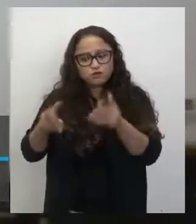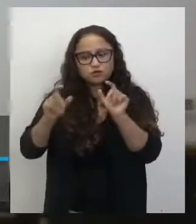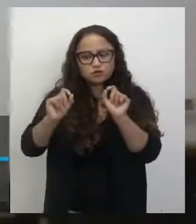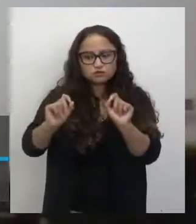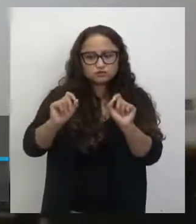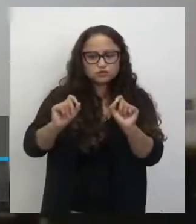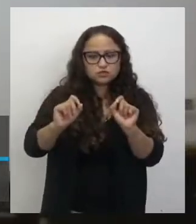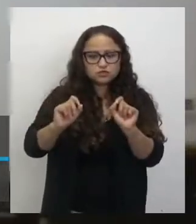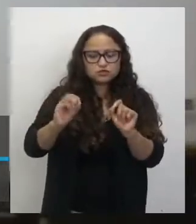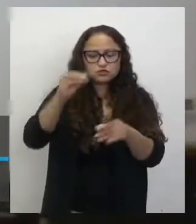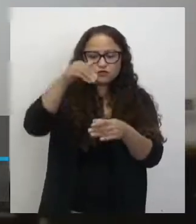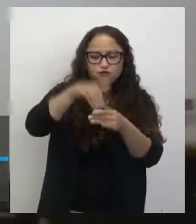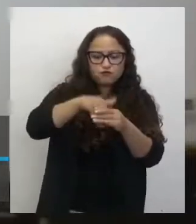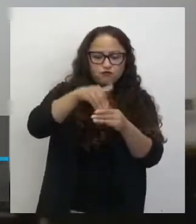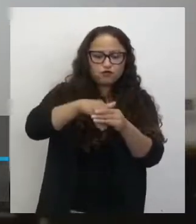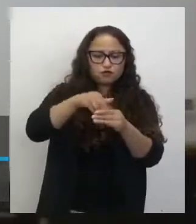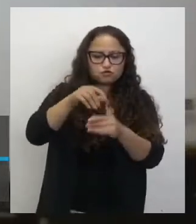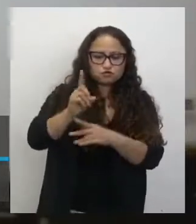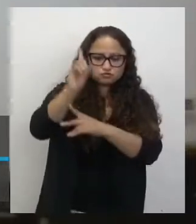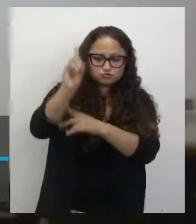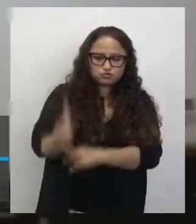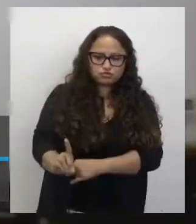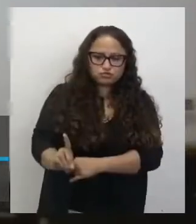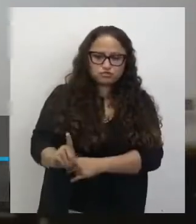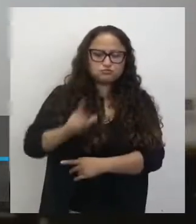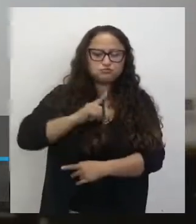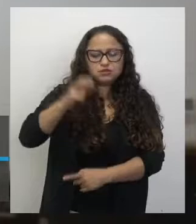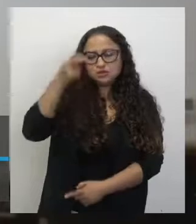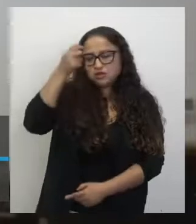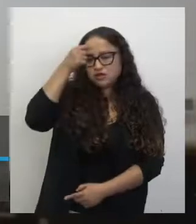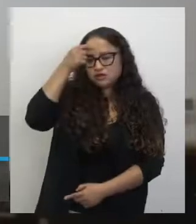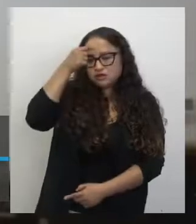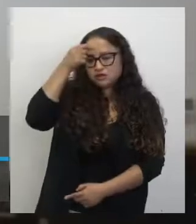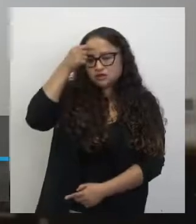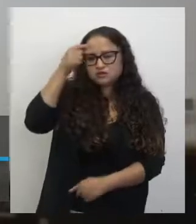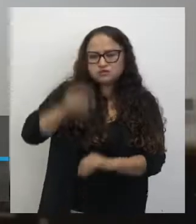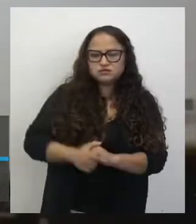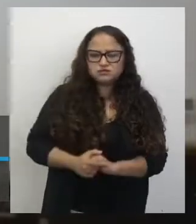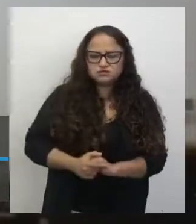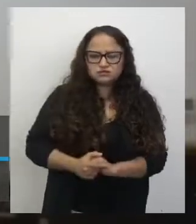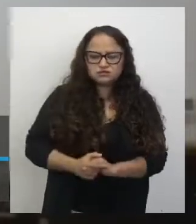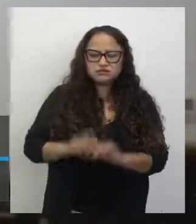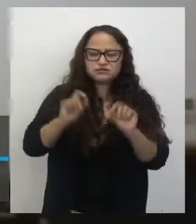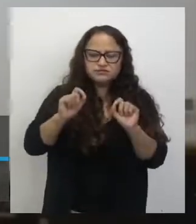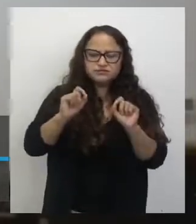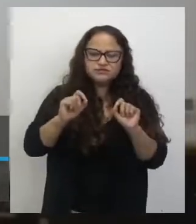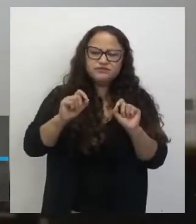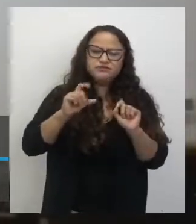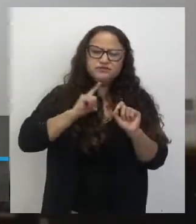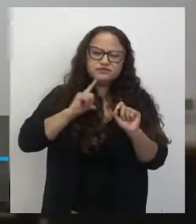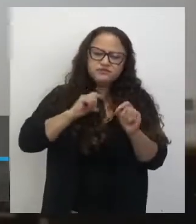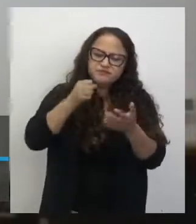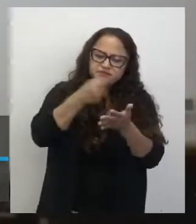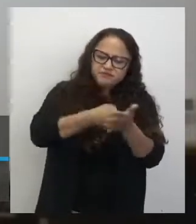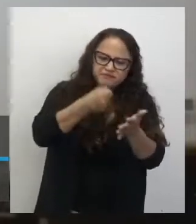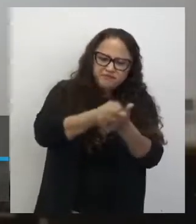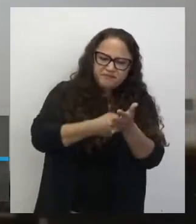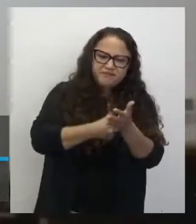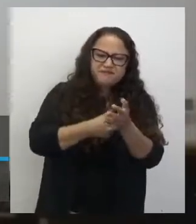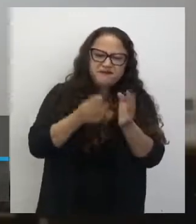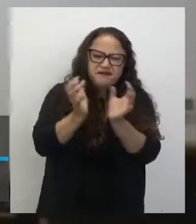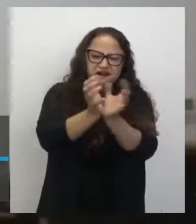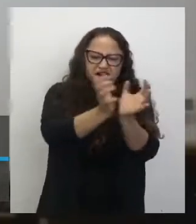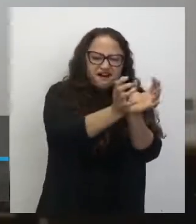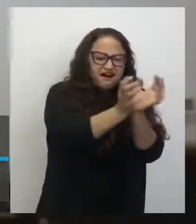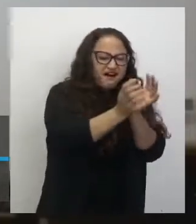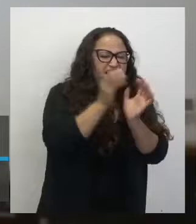direito de votar. Então, nosso voto tem que ser consciente, tem que estar ligado o quê? Nessa questão, né, de defesa de causas, né, defesa da causa